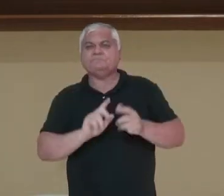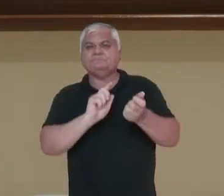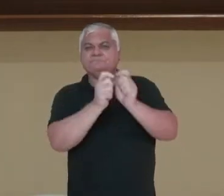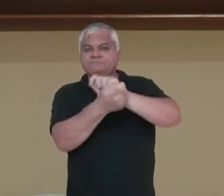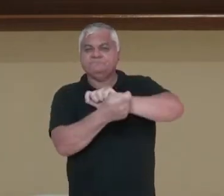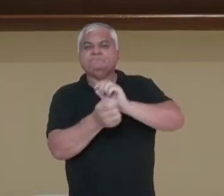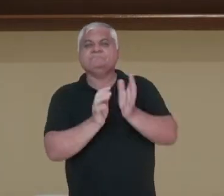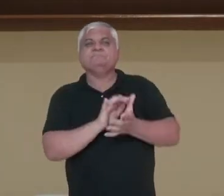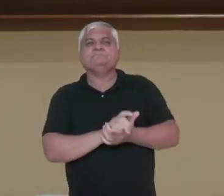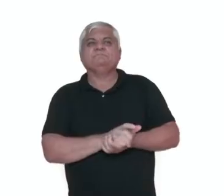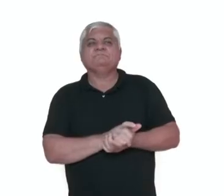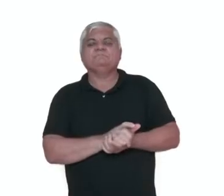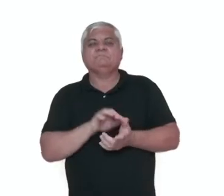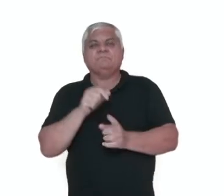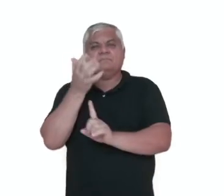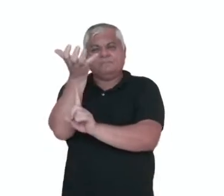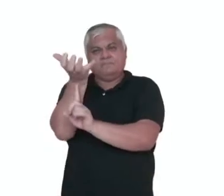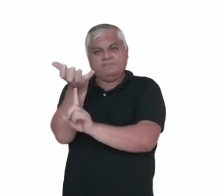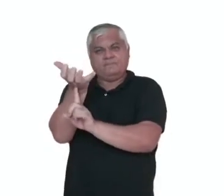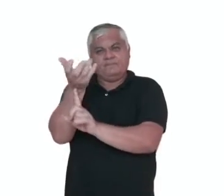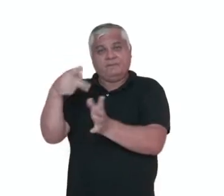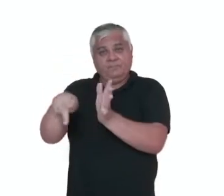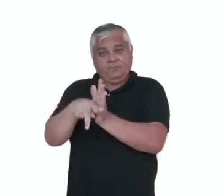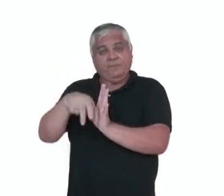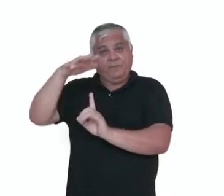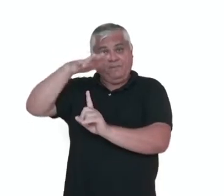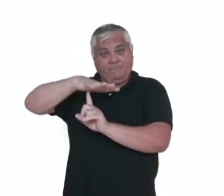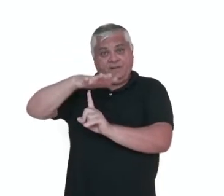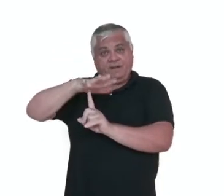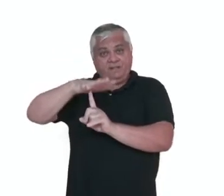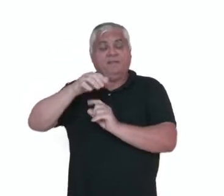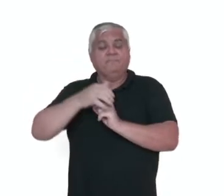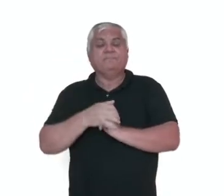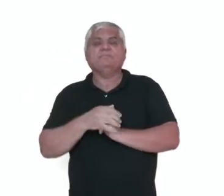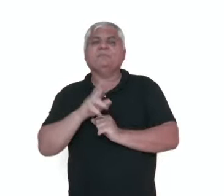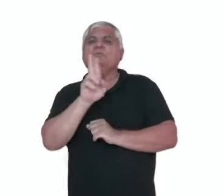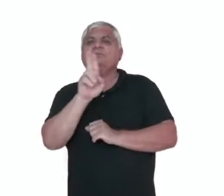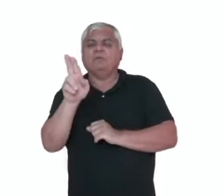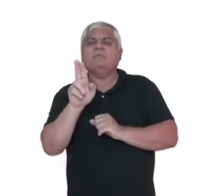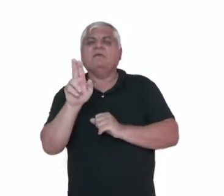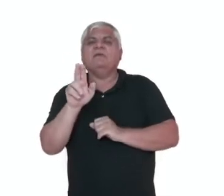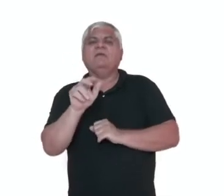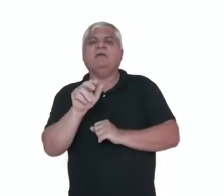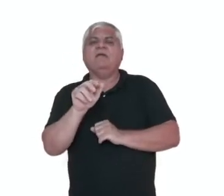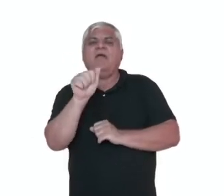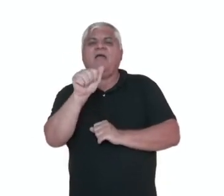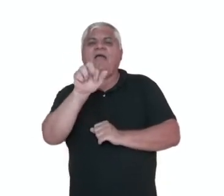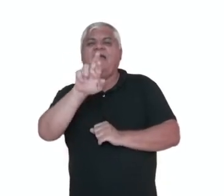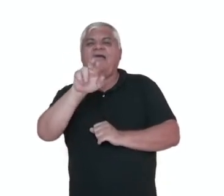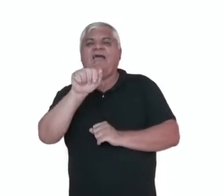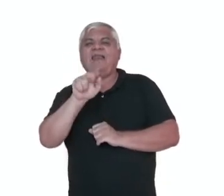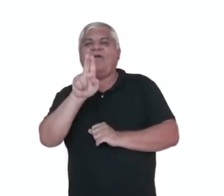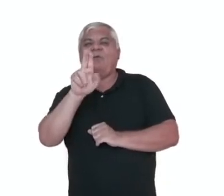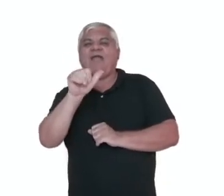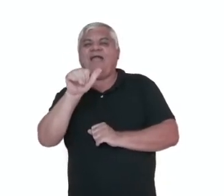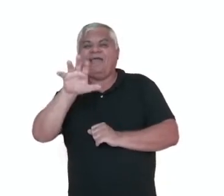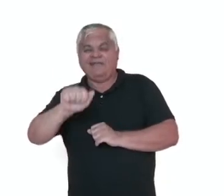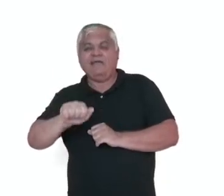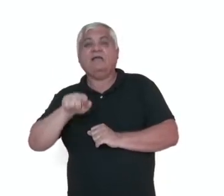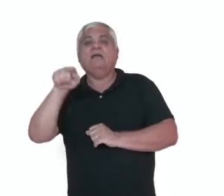adaptada, e diz assim, o pinheiro do Paraná, que o nome científico é Araucária angustifolia, é uma espécie arbórea nativa do Brasil,